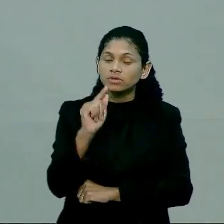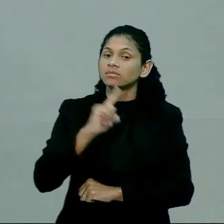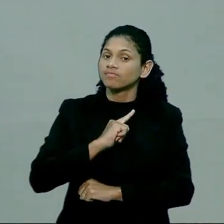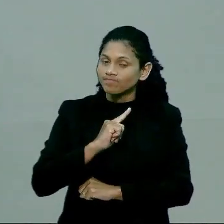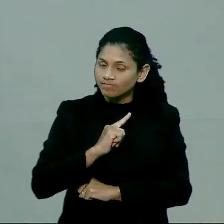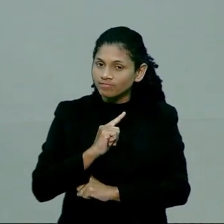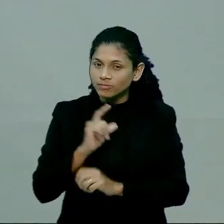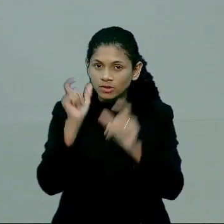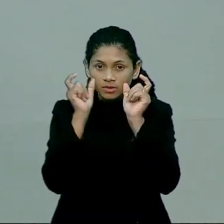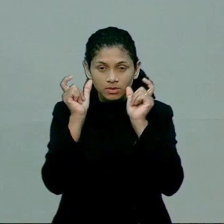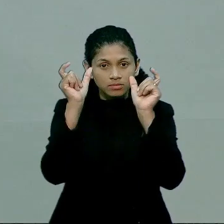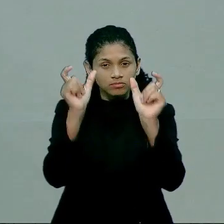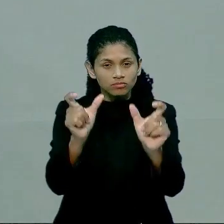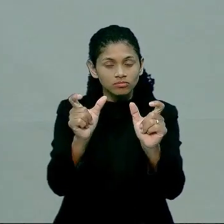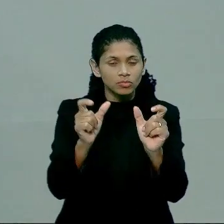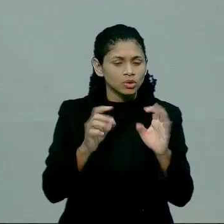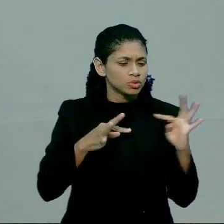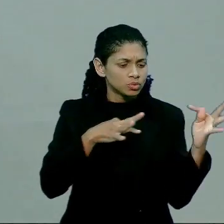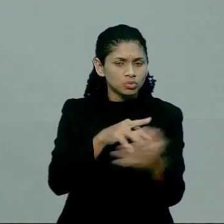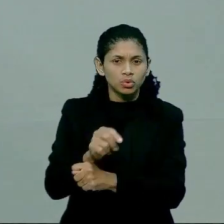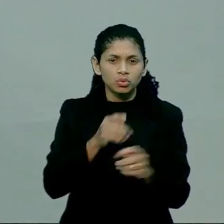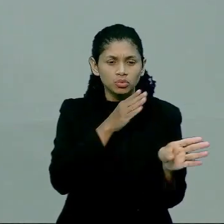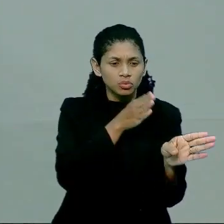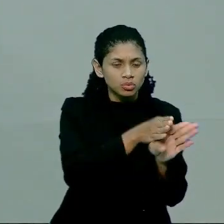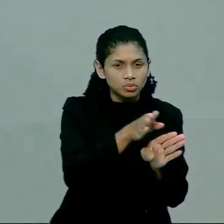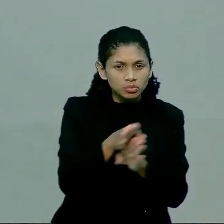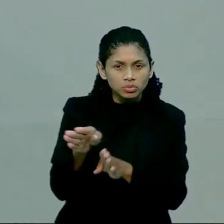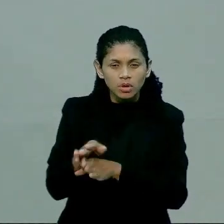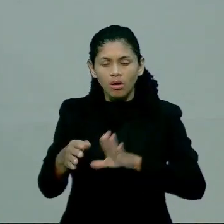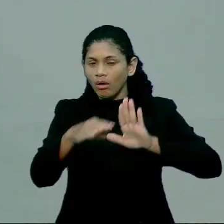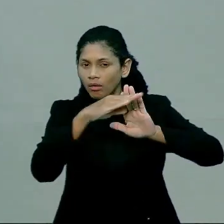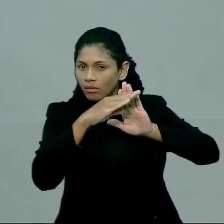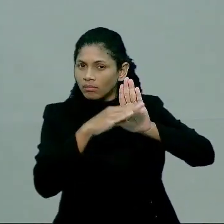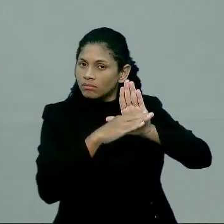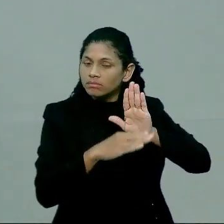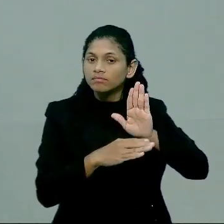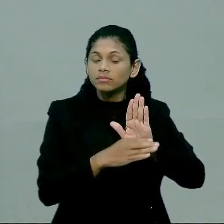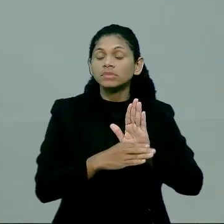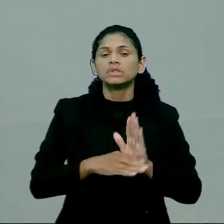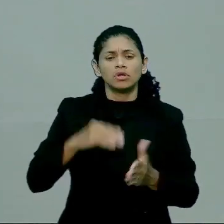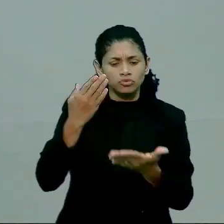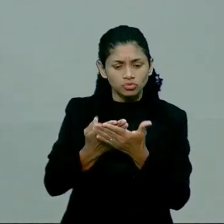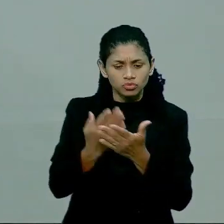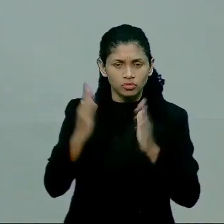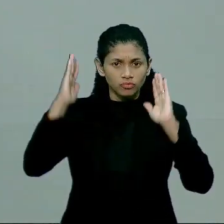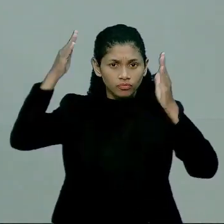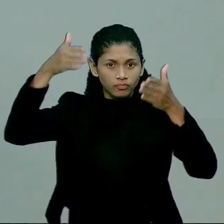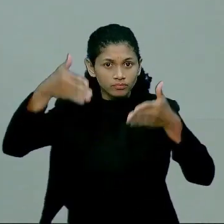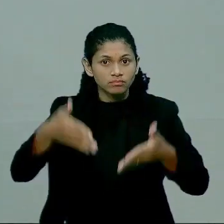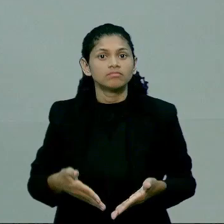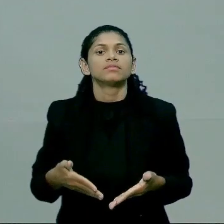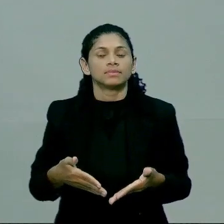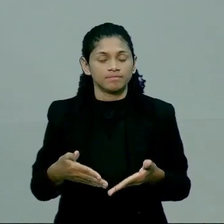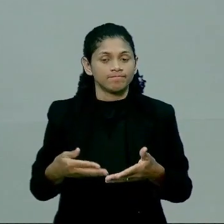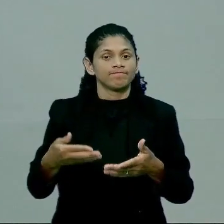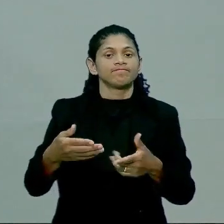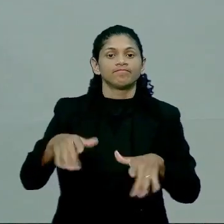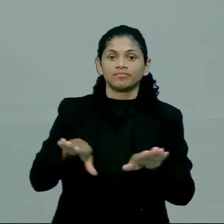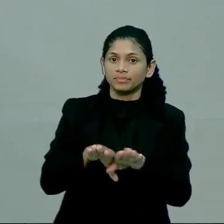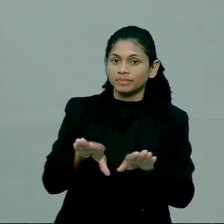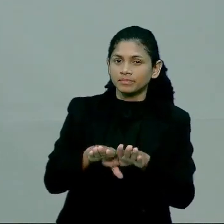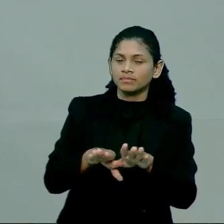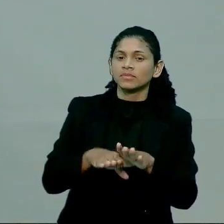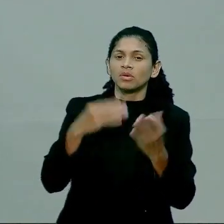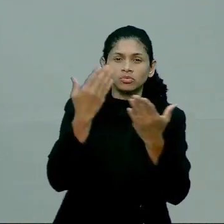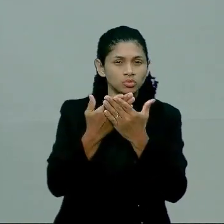se atentado todas as orientações você esteja estudando ainda esteja focado e também trabalhar